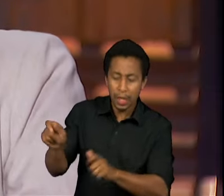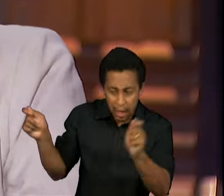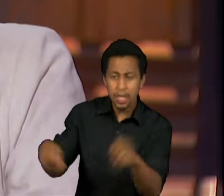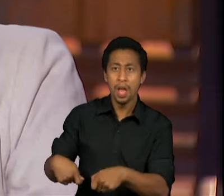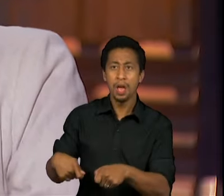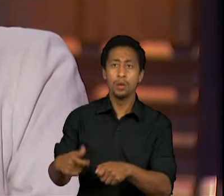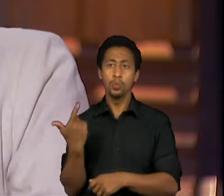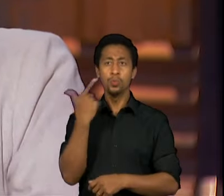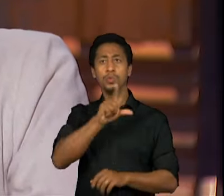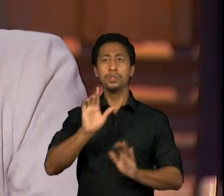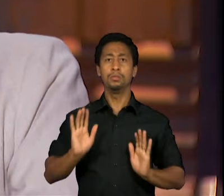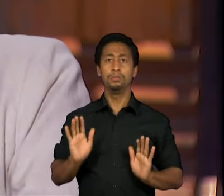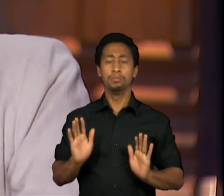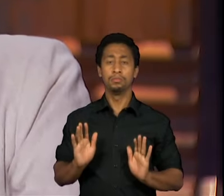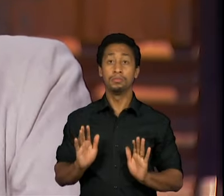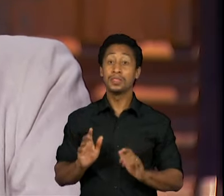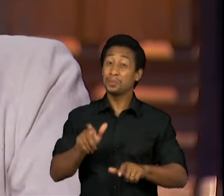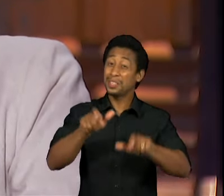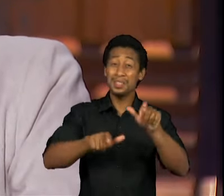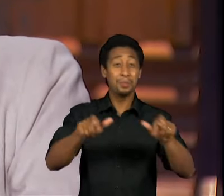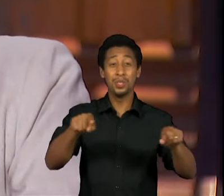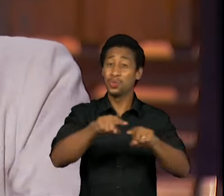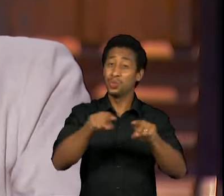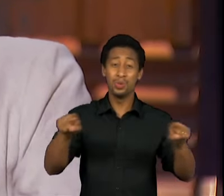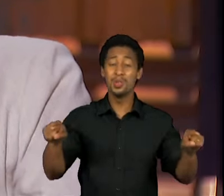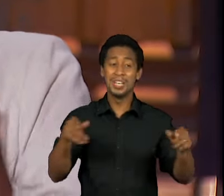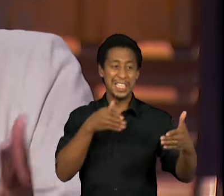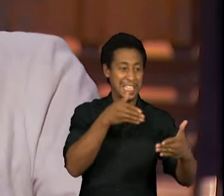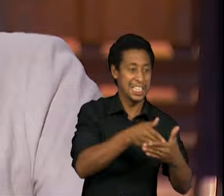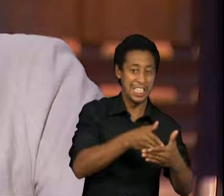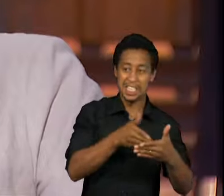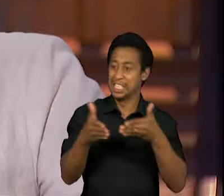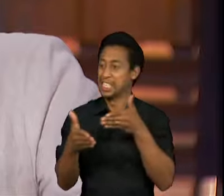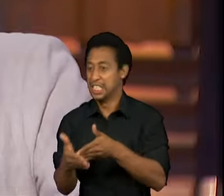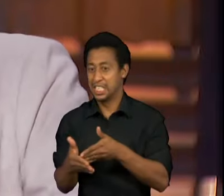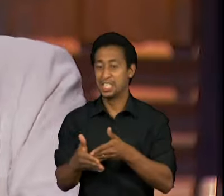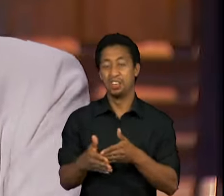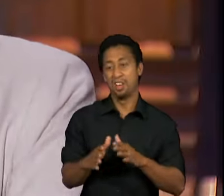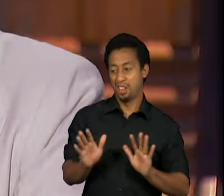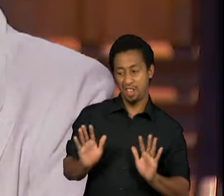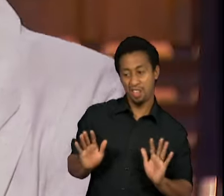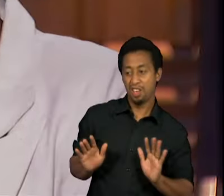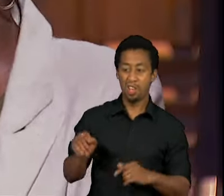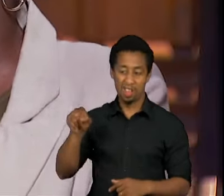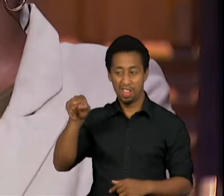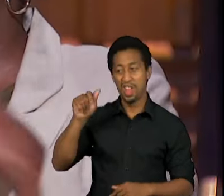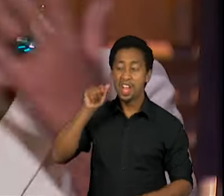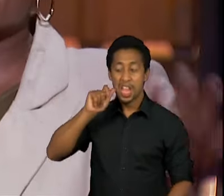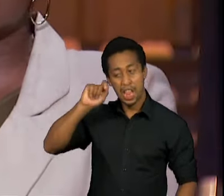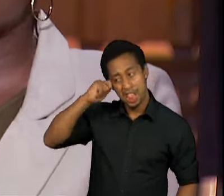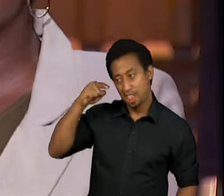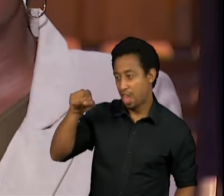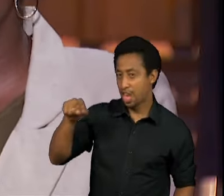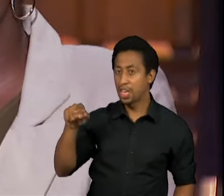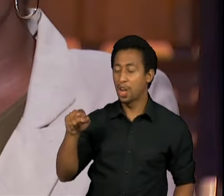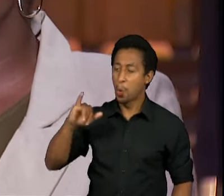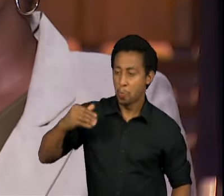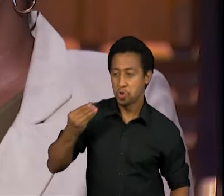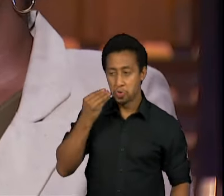isso não é uma pena que as pessoas se prendam né a essa e ele não é privilegiado que tinha n